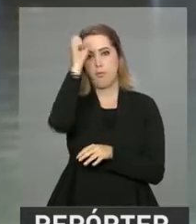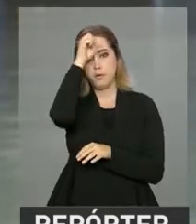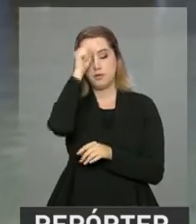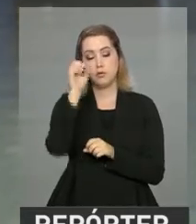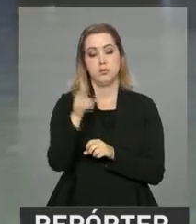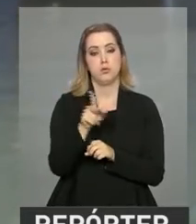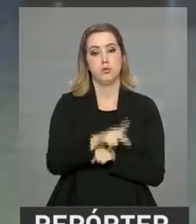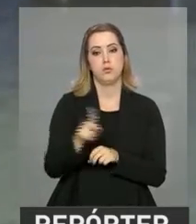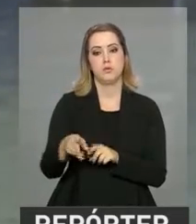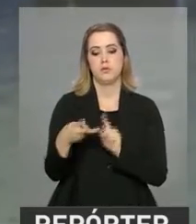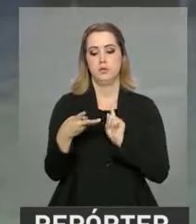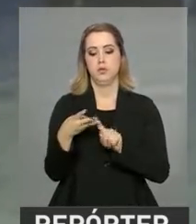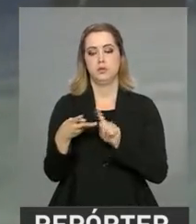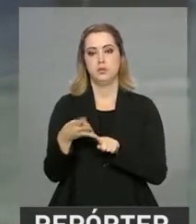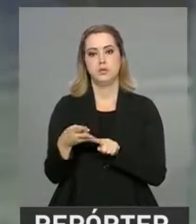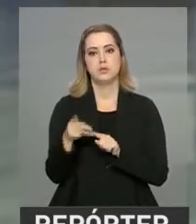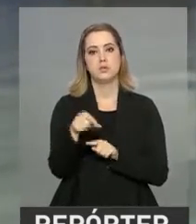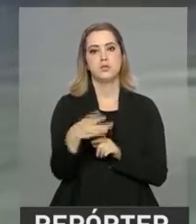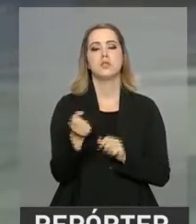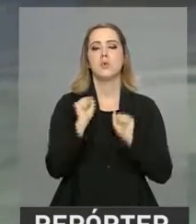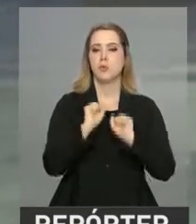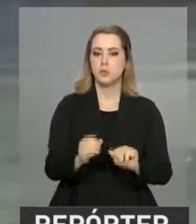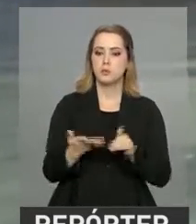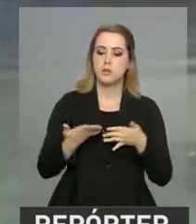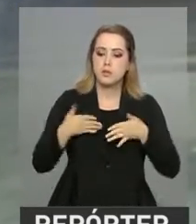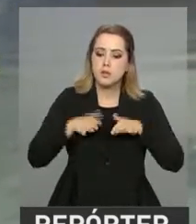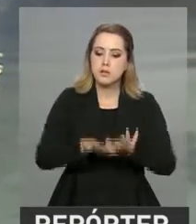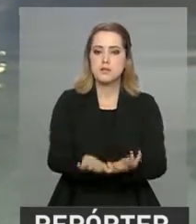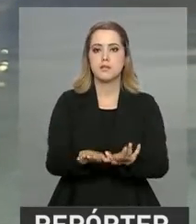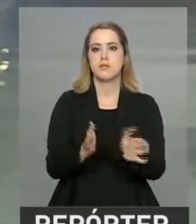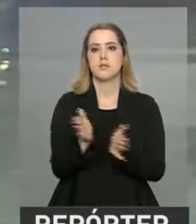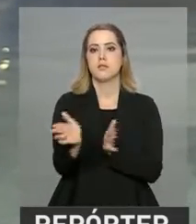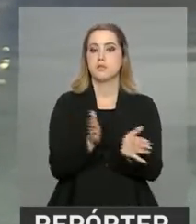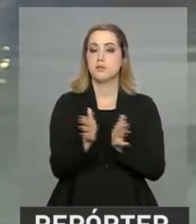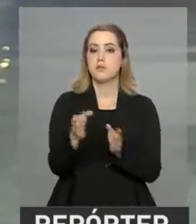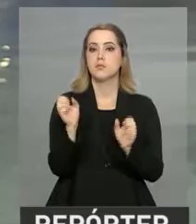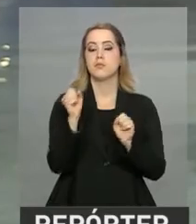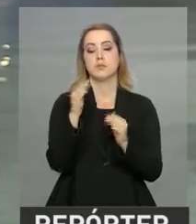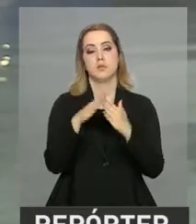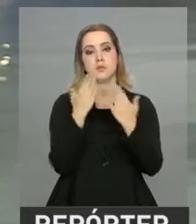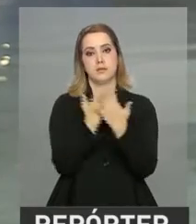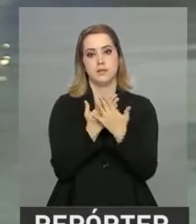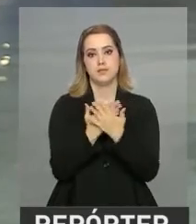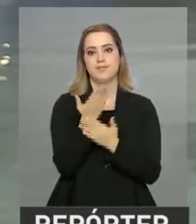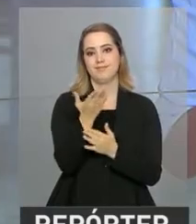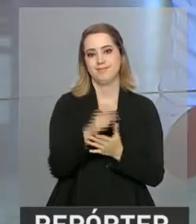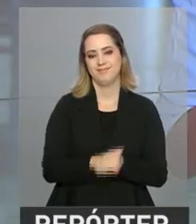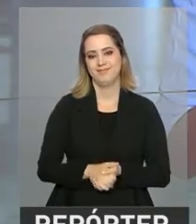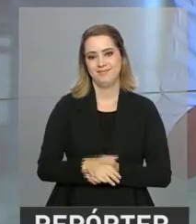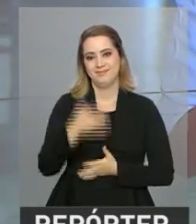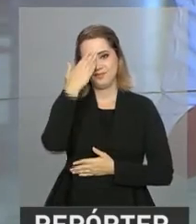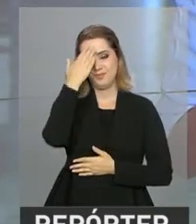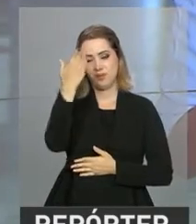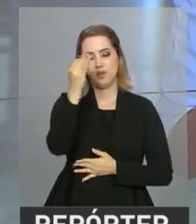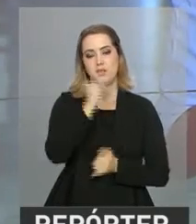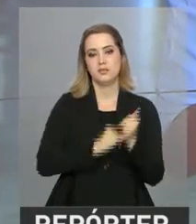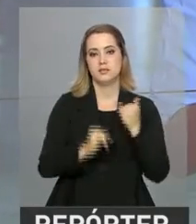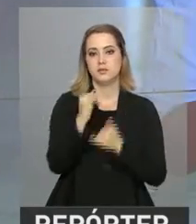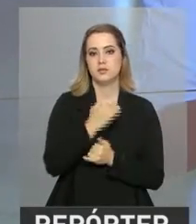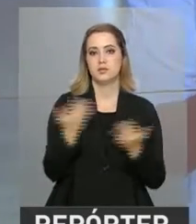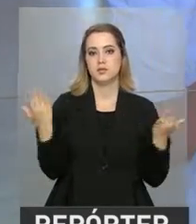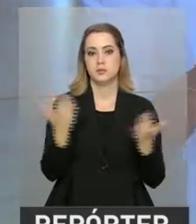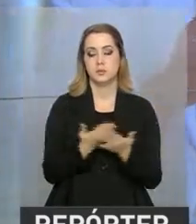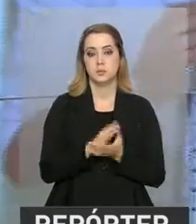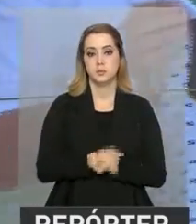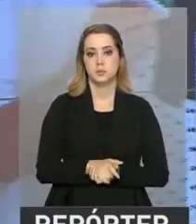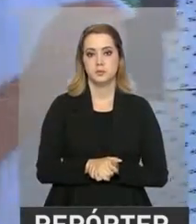em garantir as condições de acessibilidade nas escolas. Voltamos com você, José Luiz. Obrigado, Luana, pelas suas informações ao